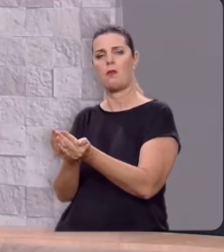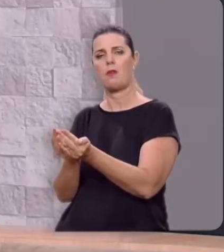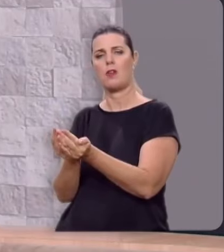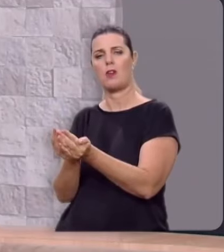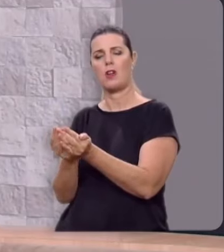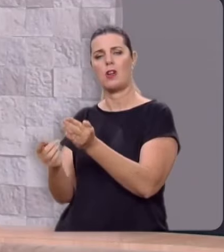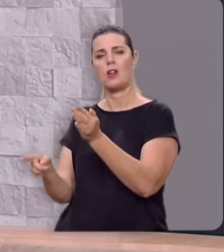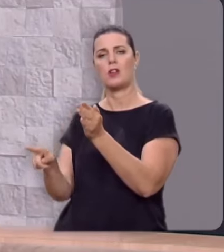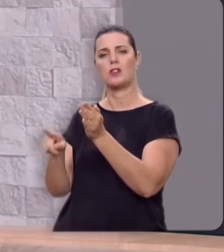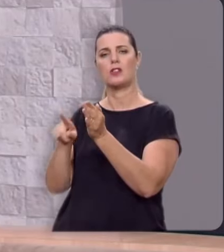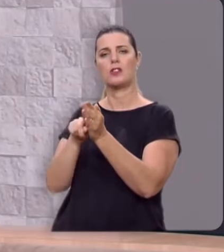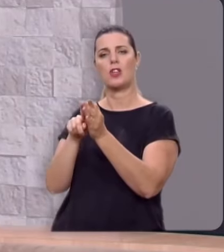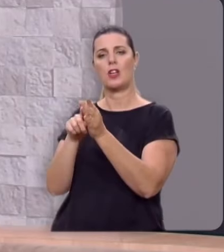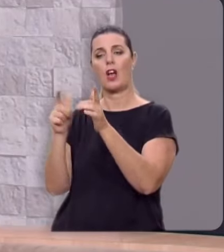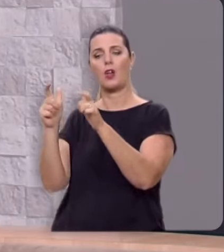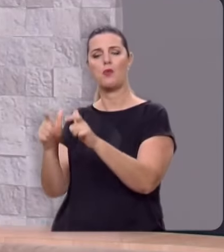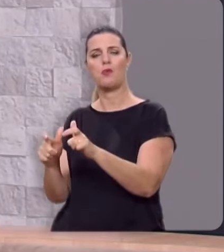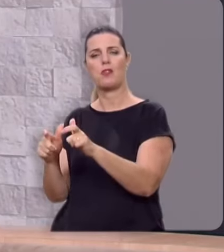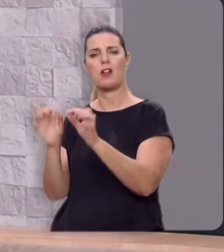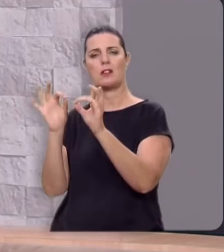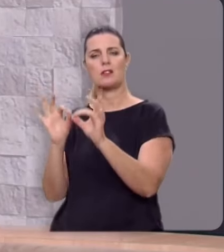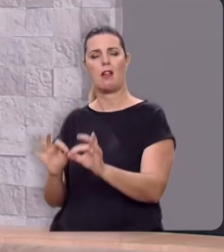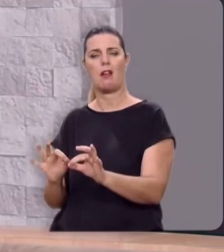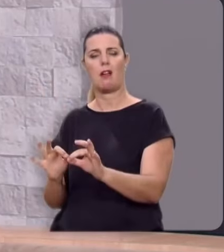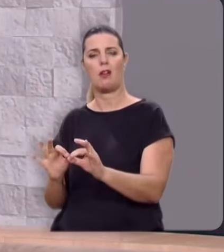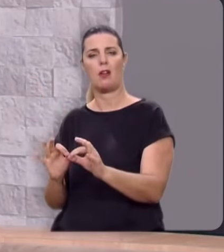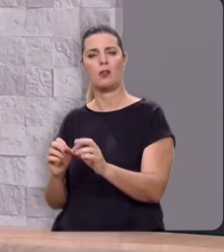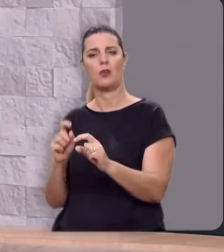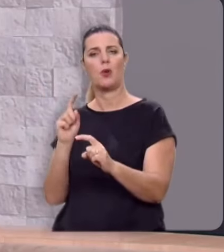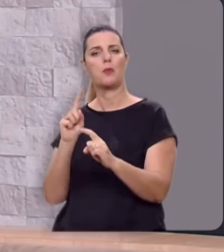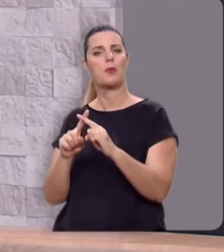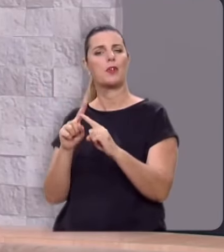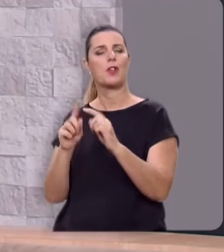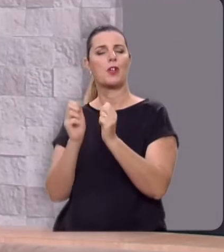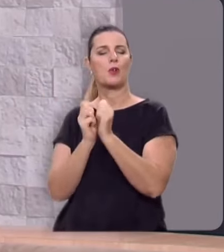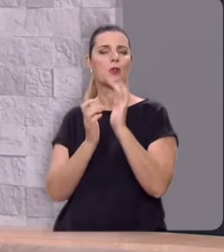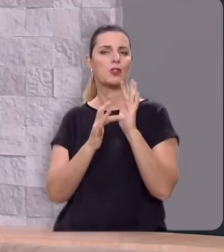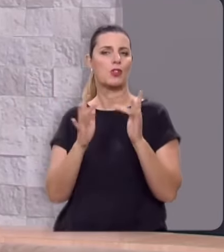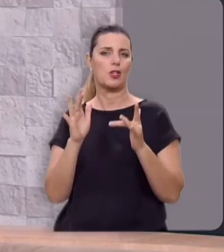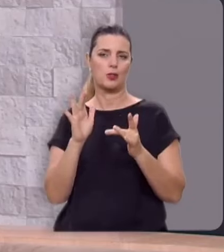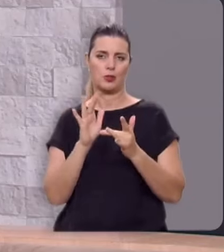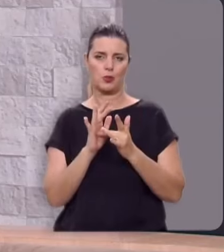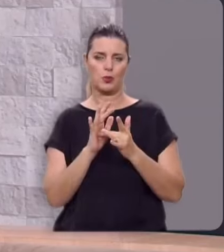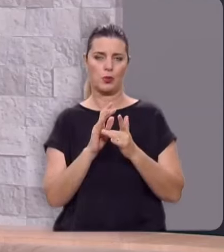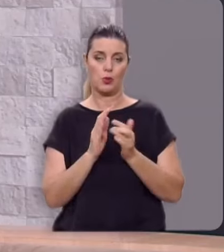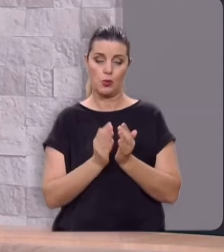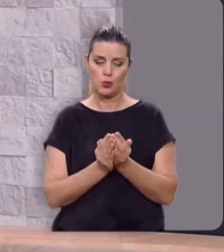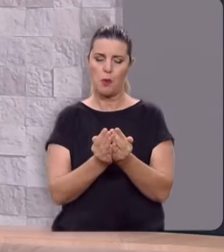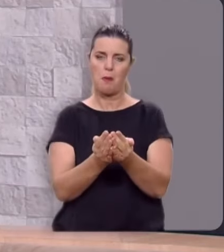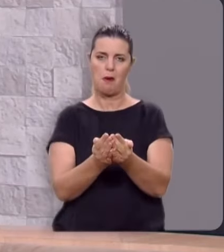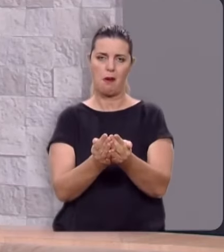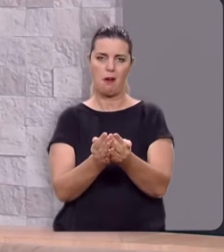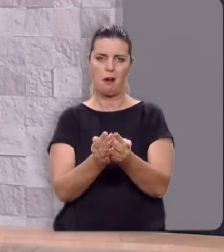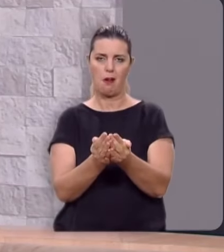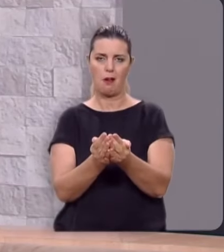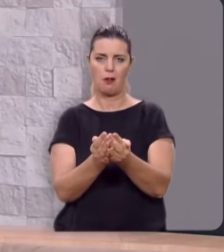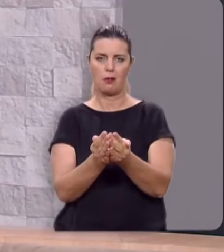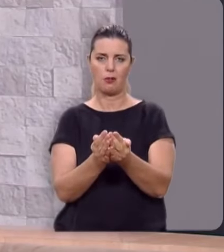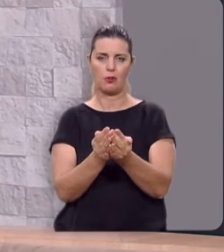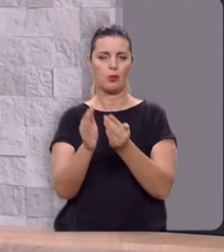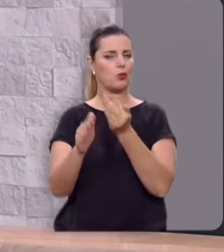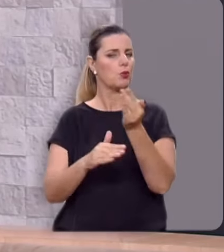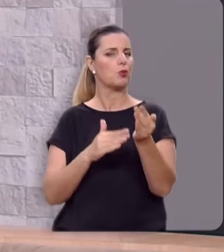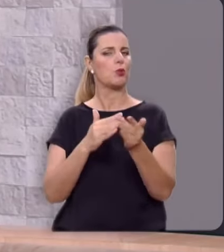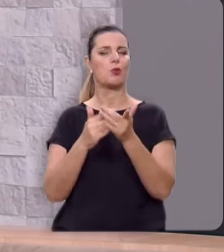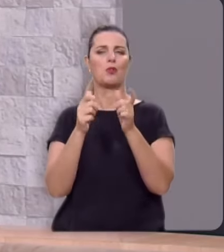que eles chegaram no destino desejado, porque com Jesus, no barco,